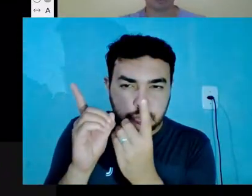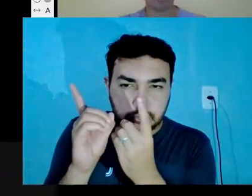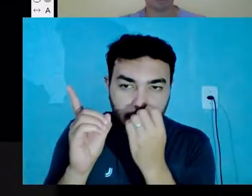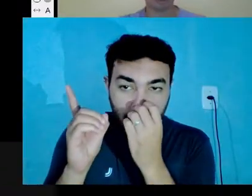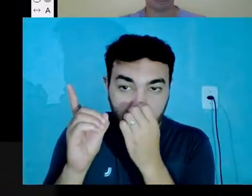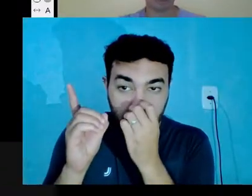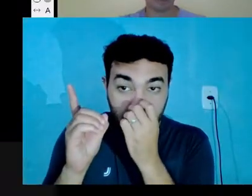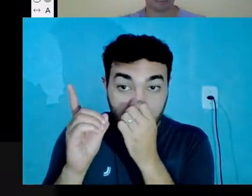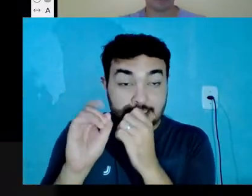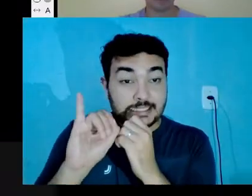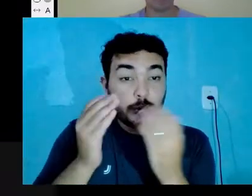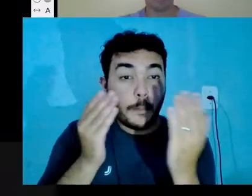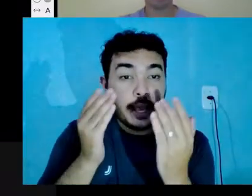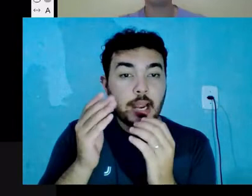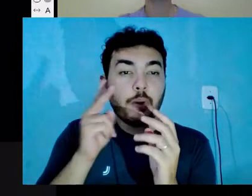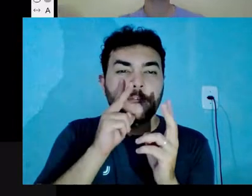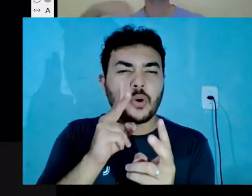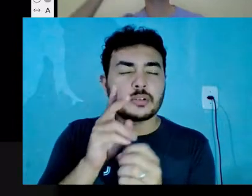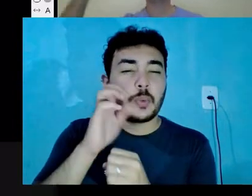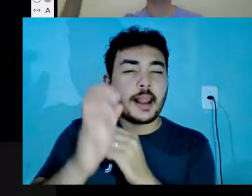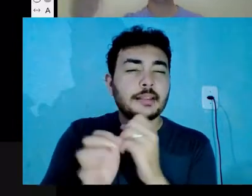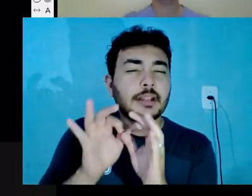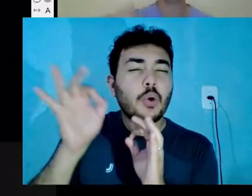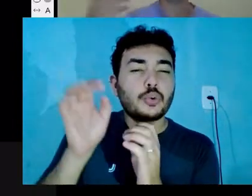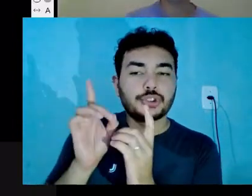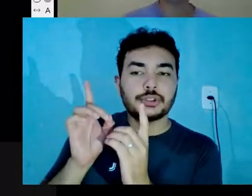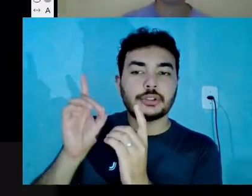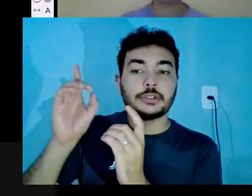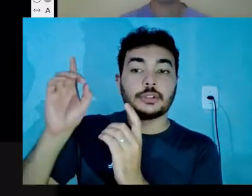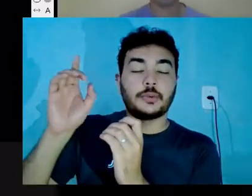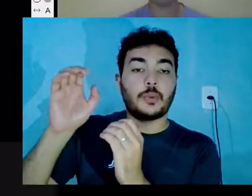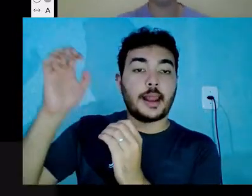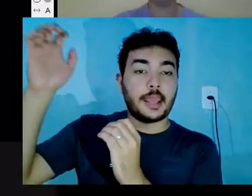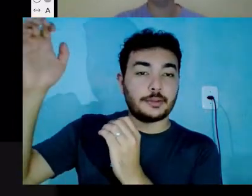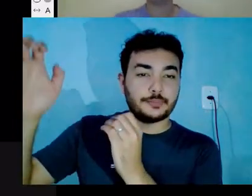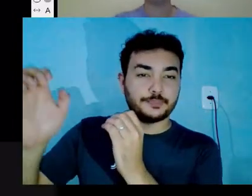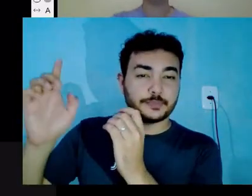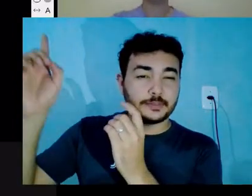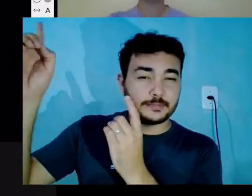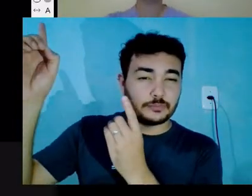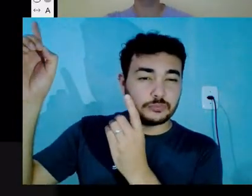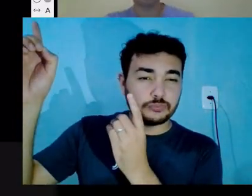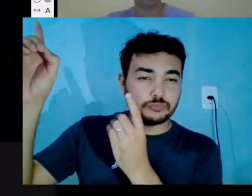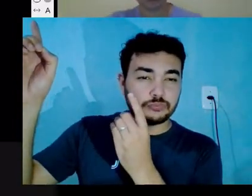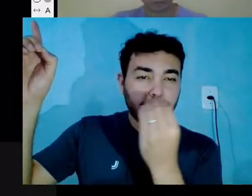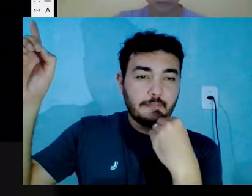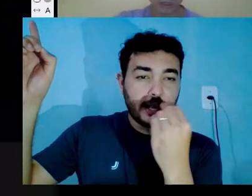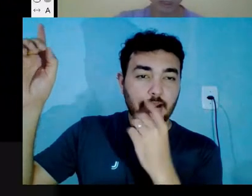comparar com a força que ele atrai um elétron que está num nível acima, que ele está mais distante. Então, obviamente, a força de atração do